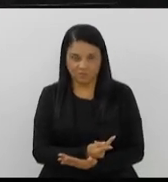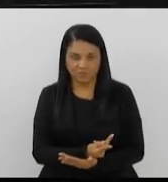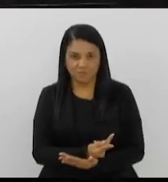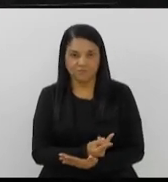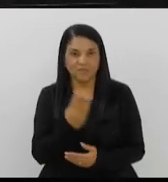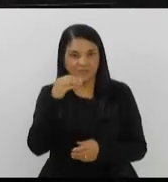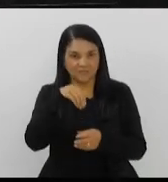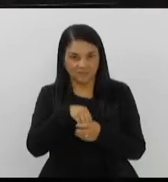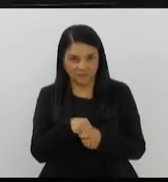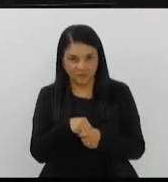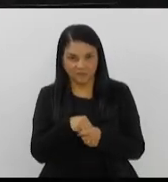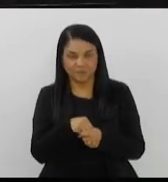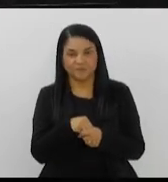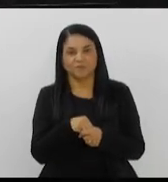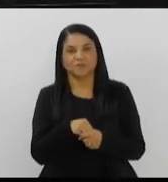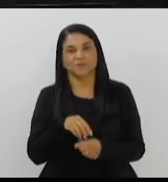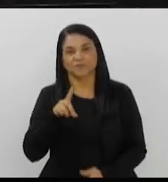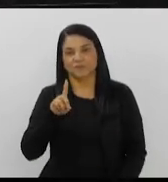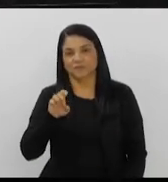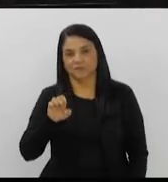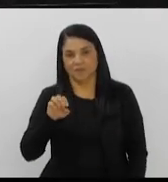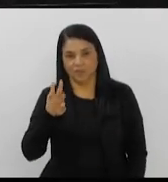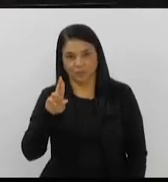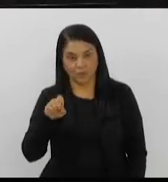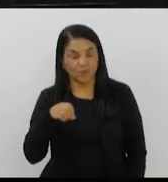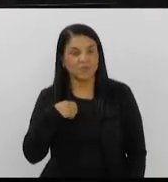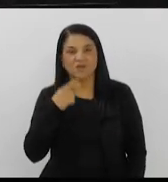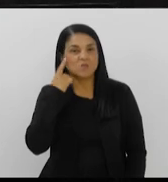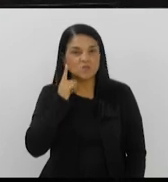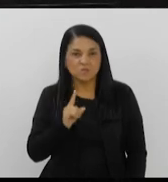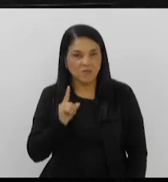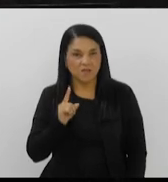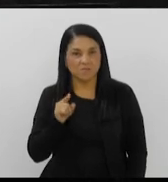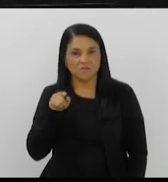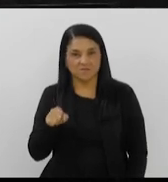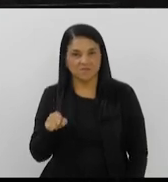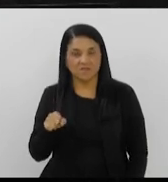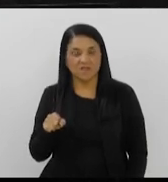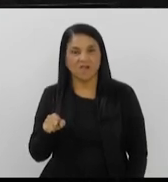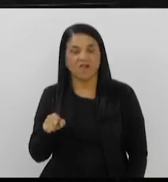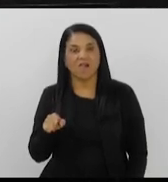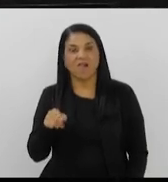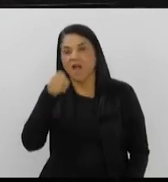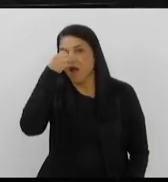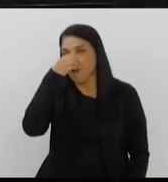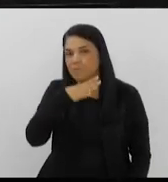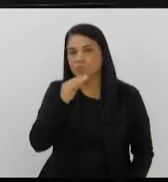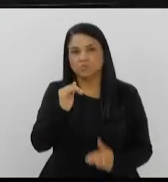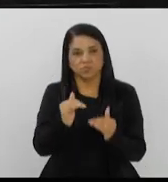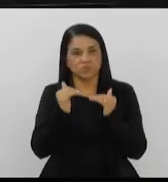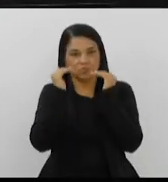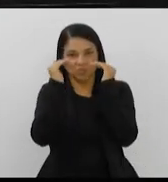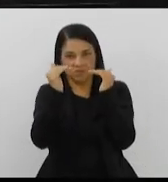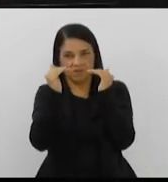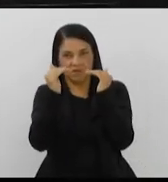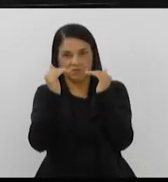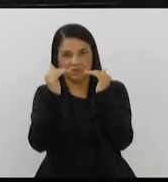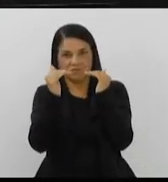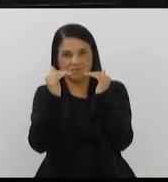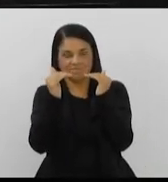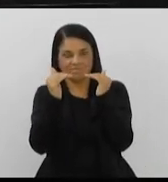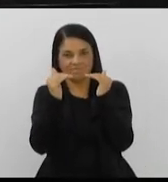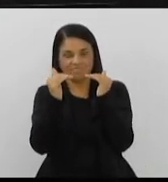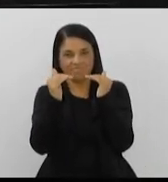ele realmente não sabe. Na verdade, isso é usurpação de função, abuso de autoridade. Não pode